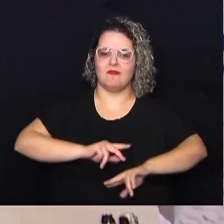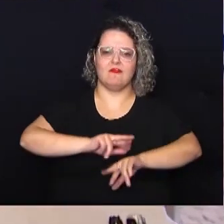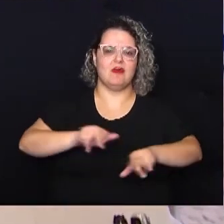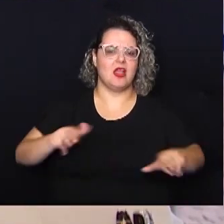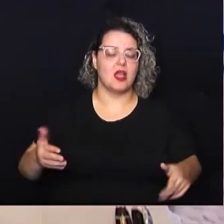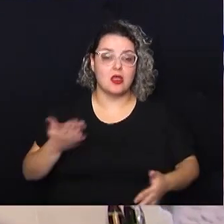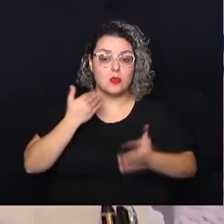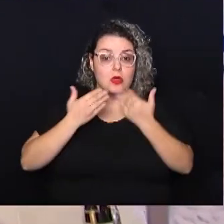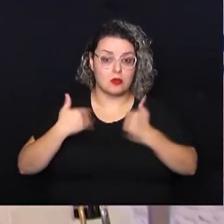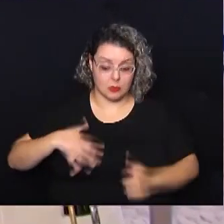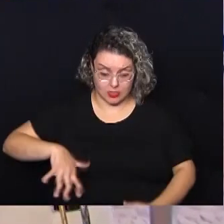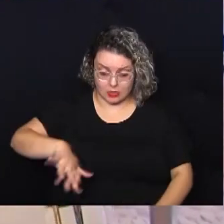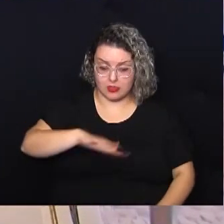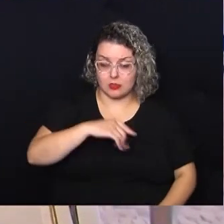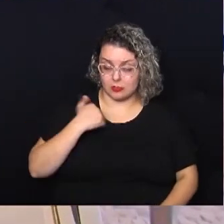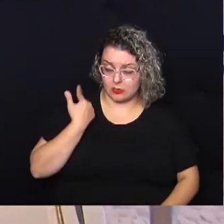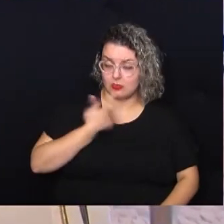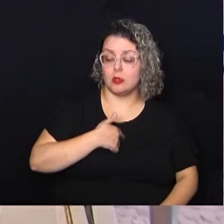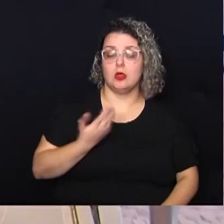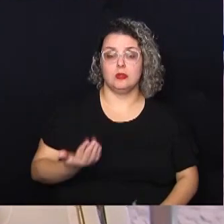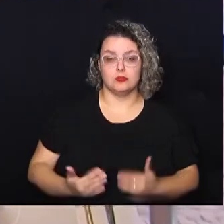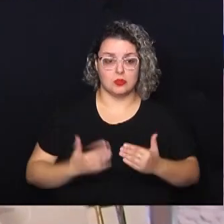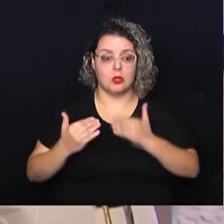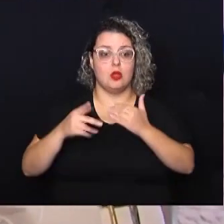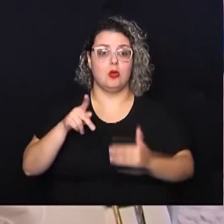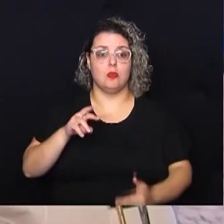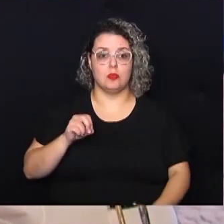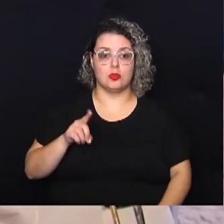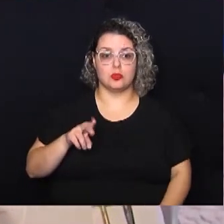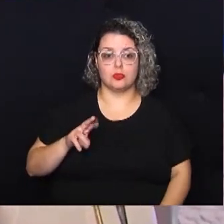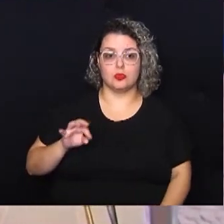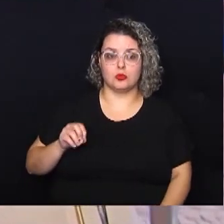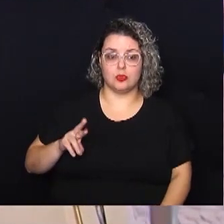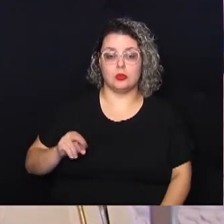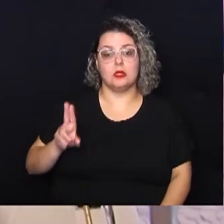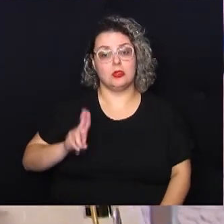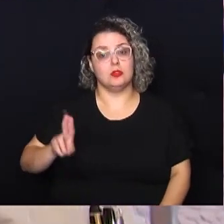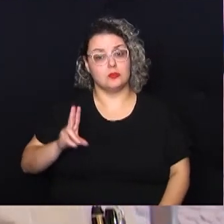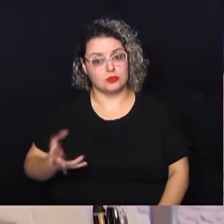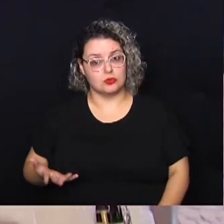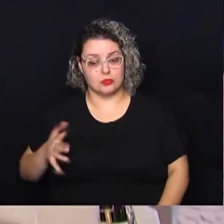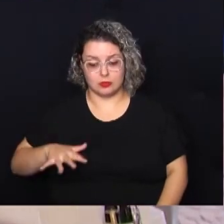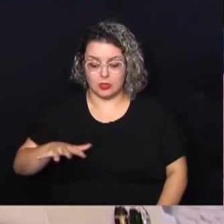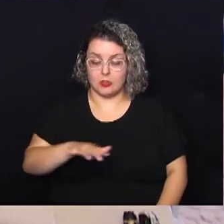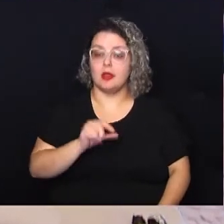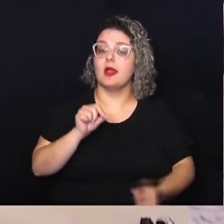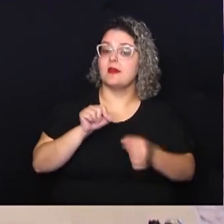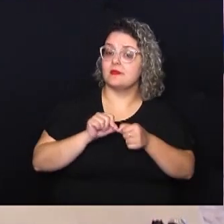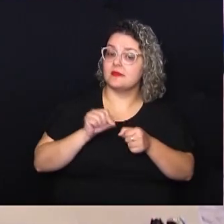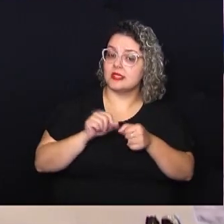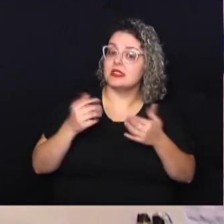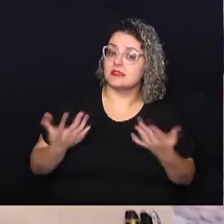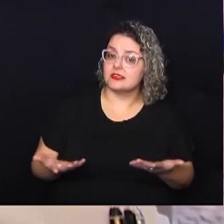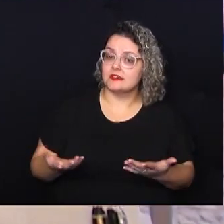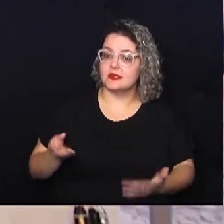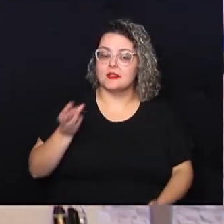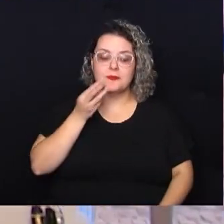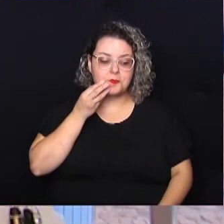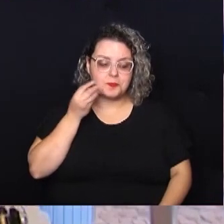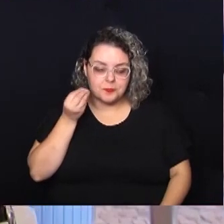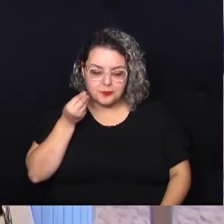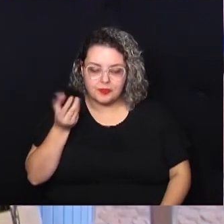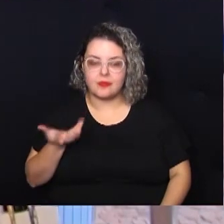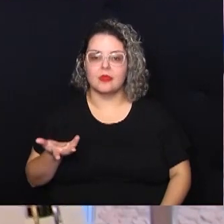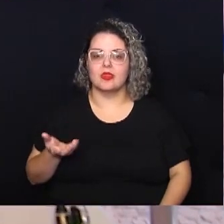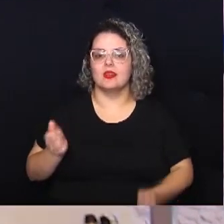nossa região, né? Região muito produtora, e utilizando todos esses produtos regionais, fizemos essa degustação junto desse